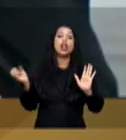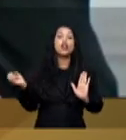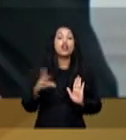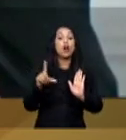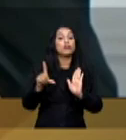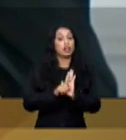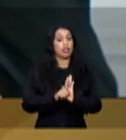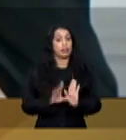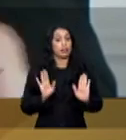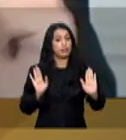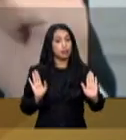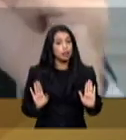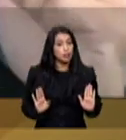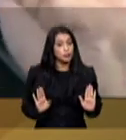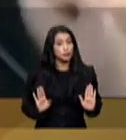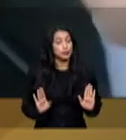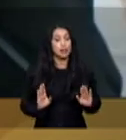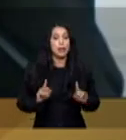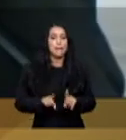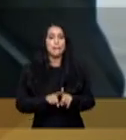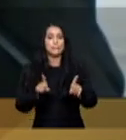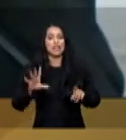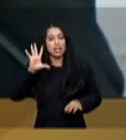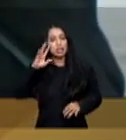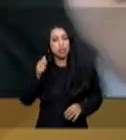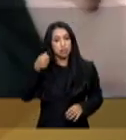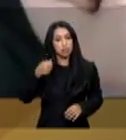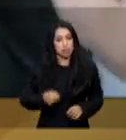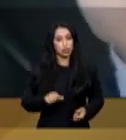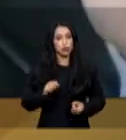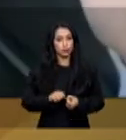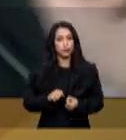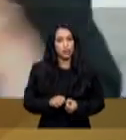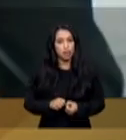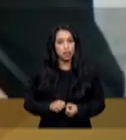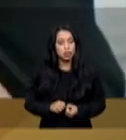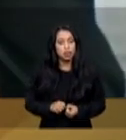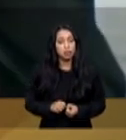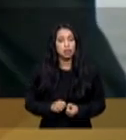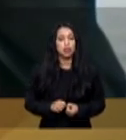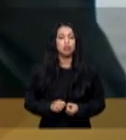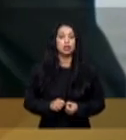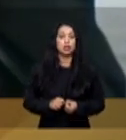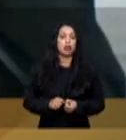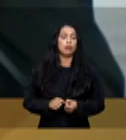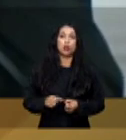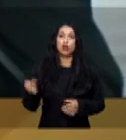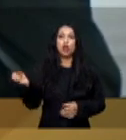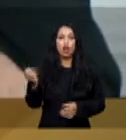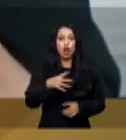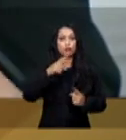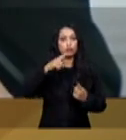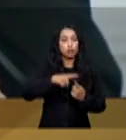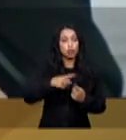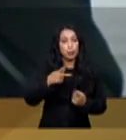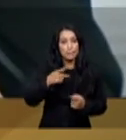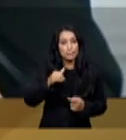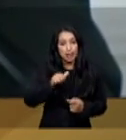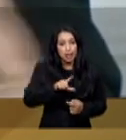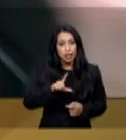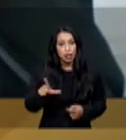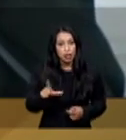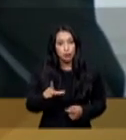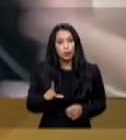legislação. Então, a sanção prevista, ela vai abarcar os novos tipos penais. Agora, jamais